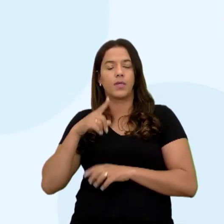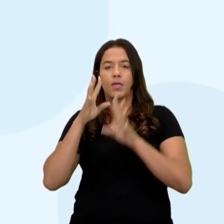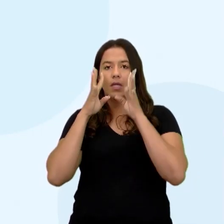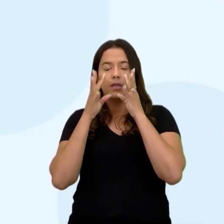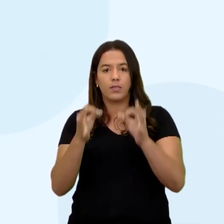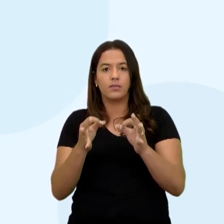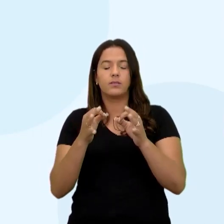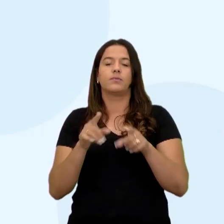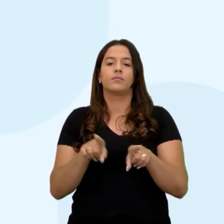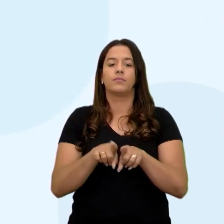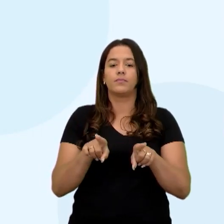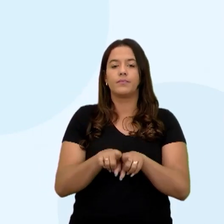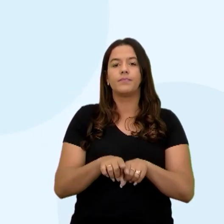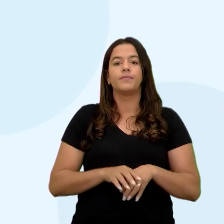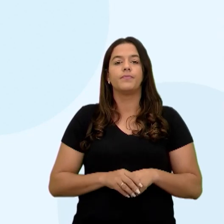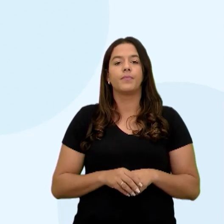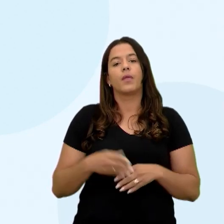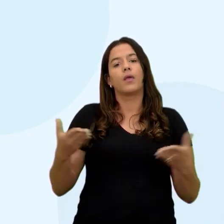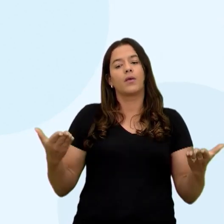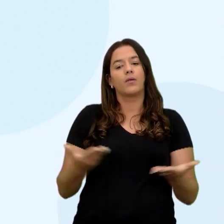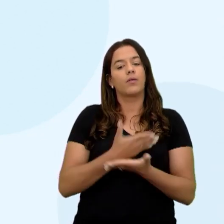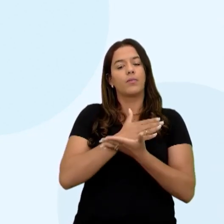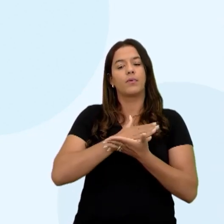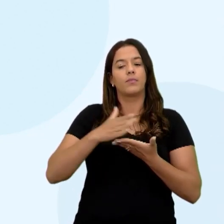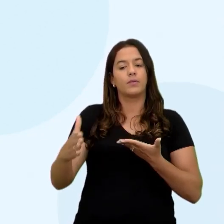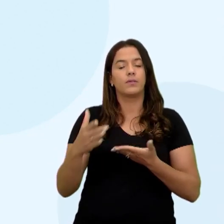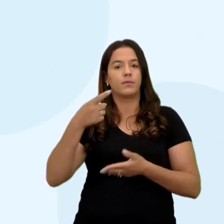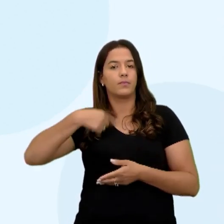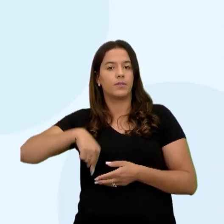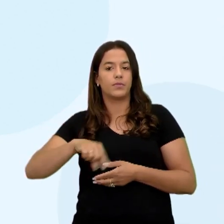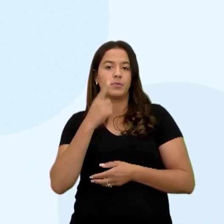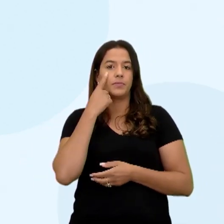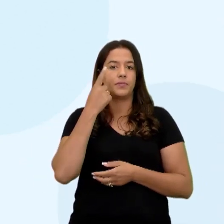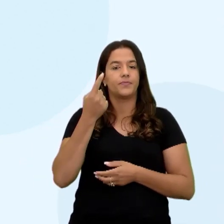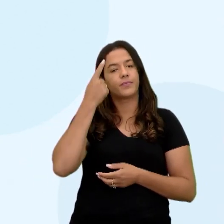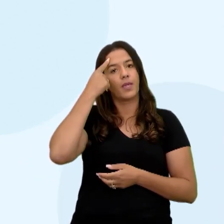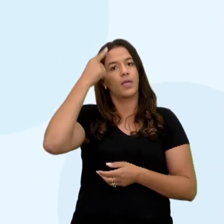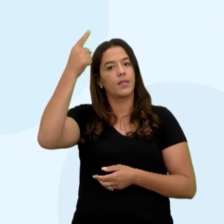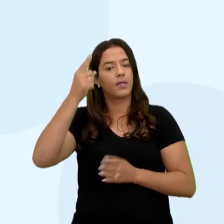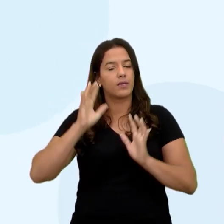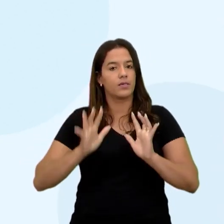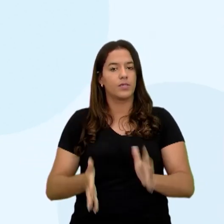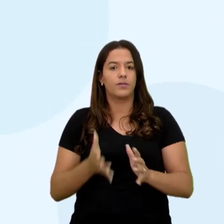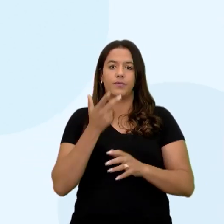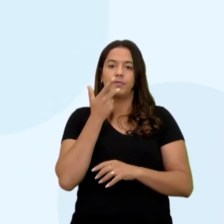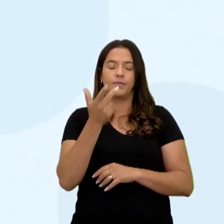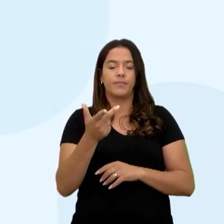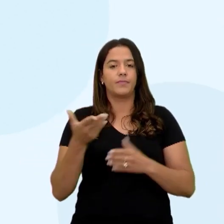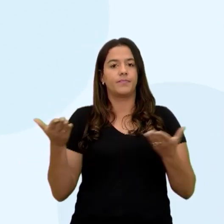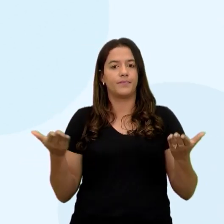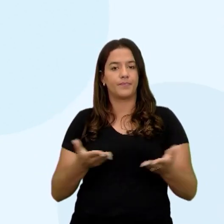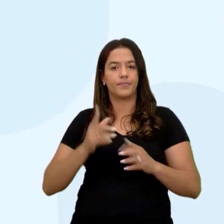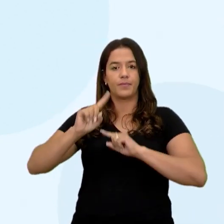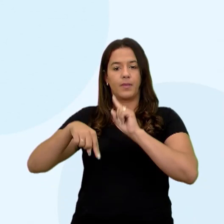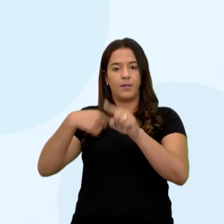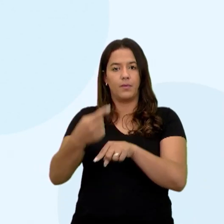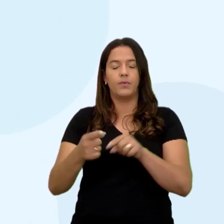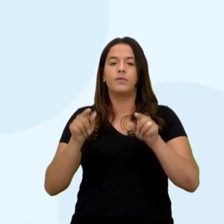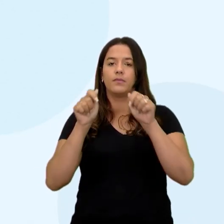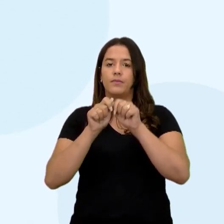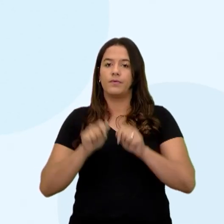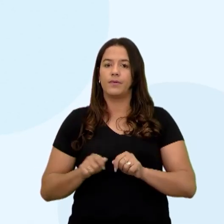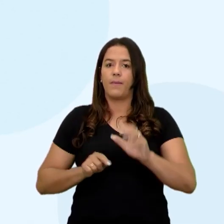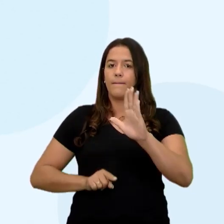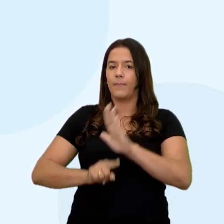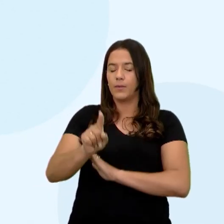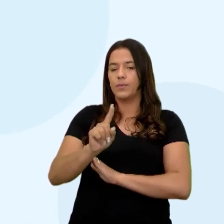na gente, né? Esta eu vou começar para ver se a gente introduz uma ideia que já foi falada aqui. E daqui um pouco eu vou fazer uma pergunta e vocês